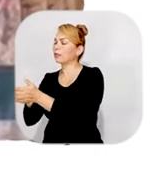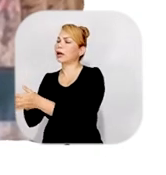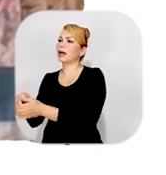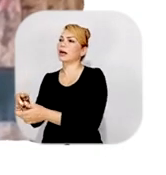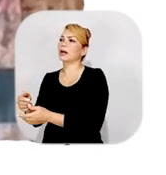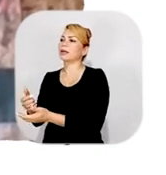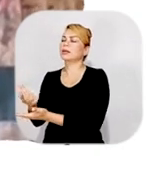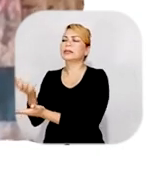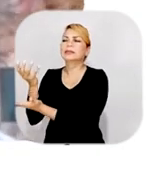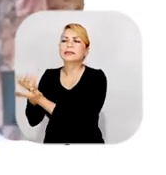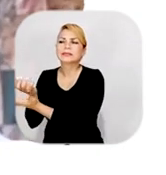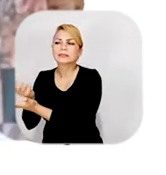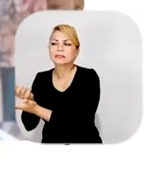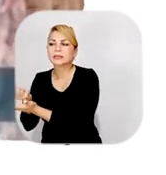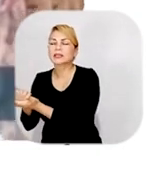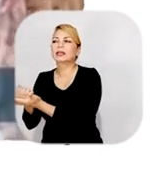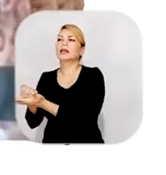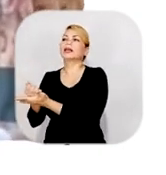gravações, documenta